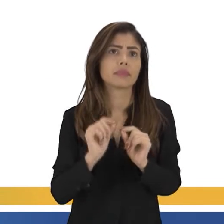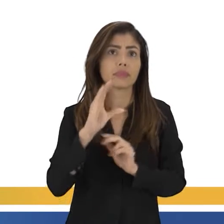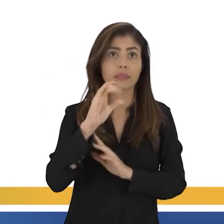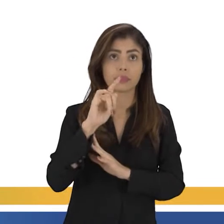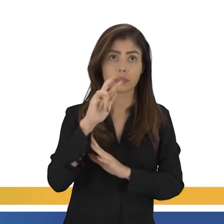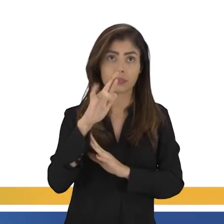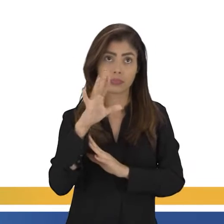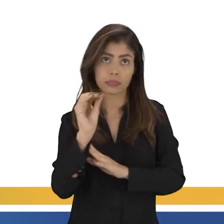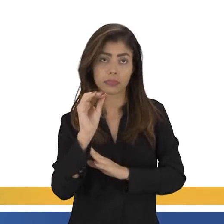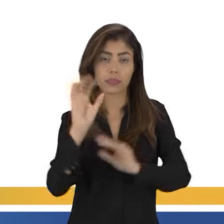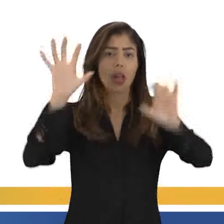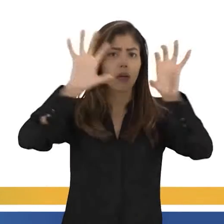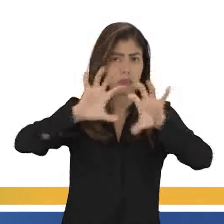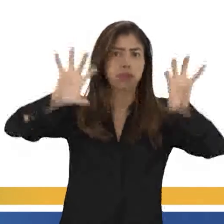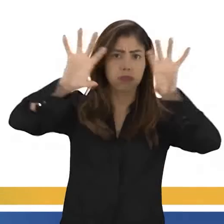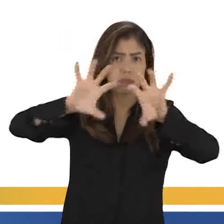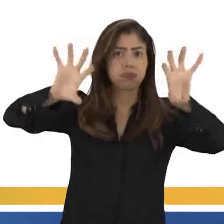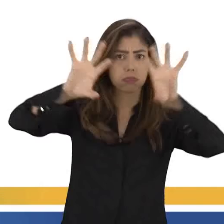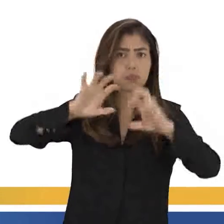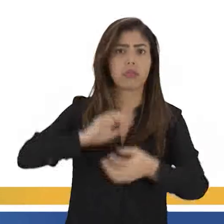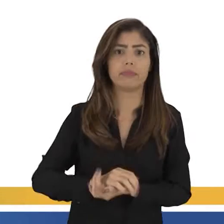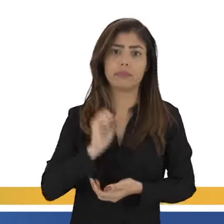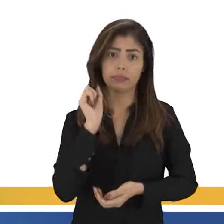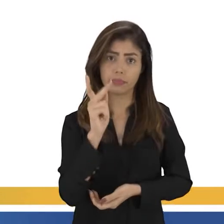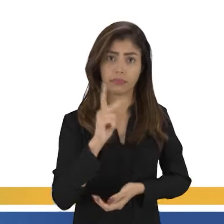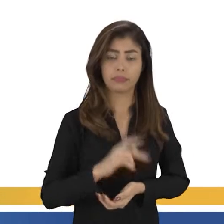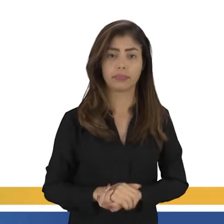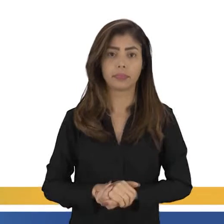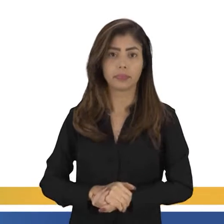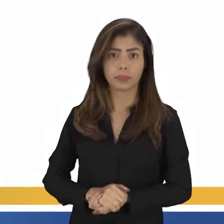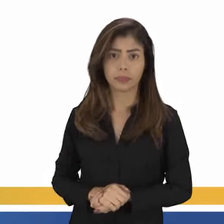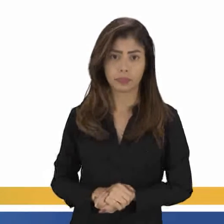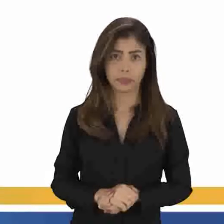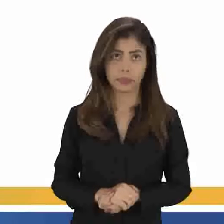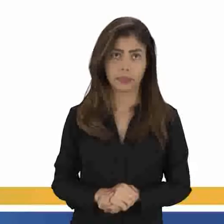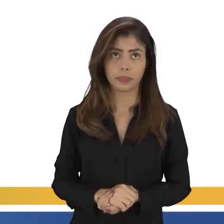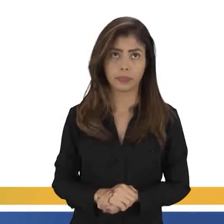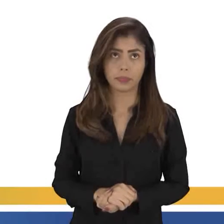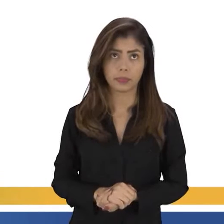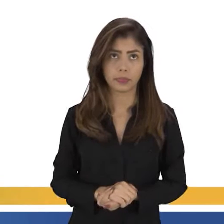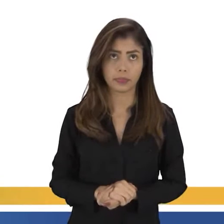ciclos gasosos, ok? Vamos lá.